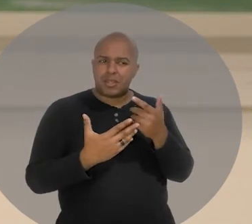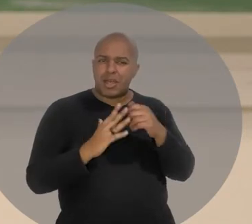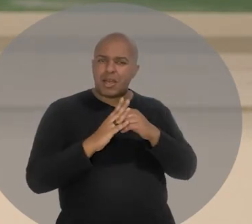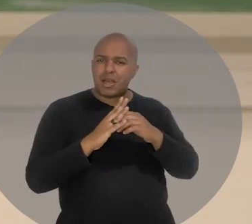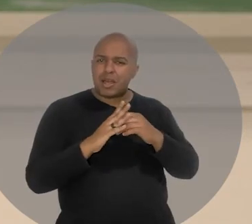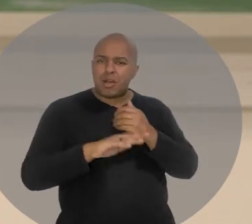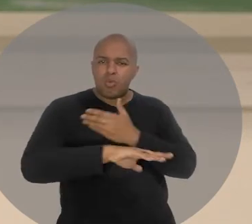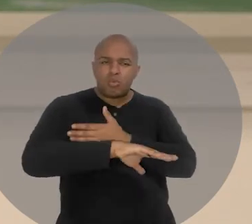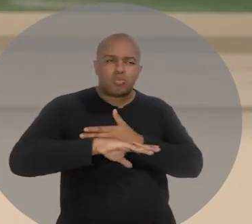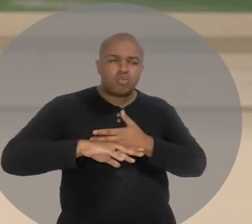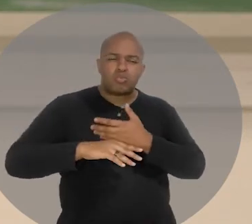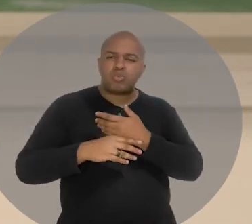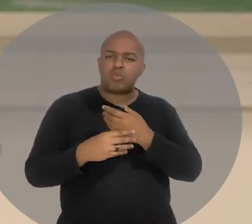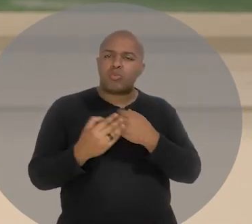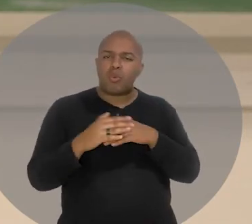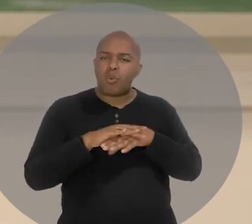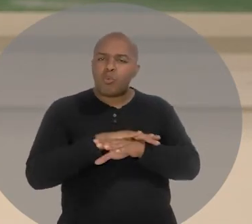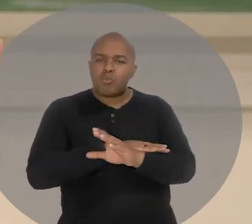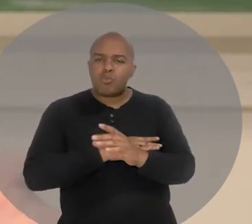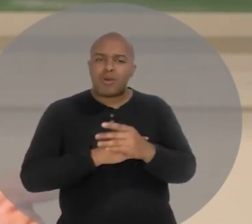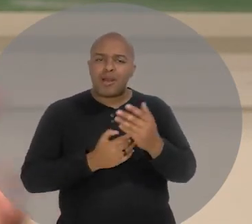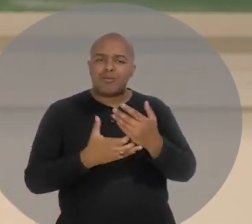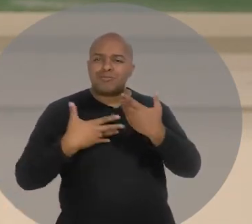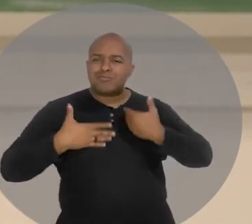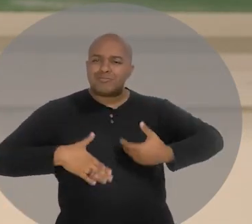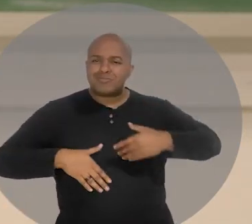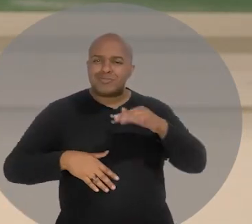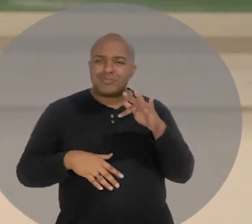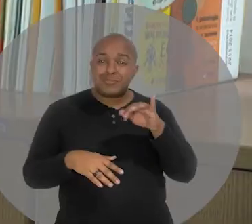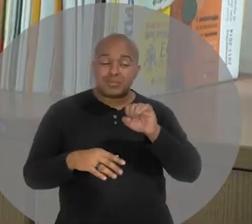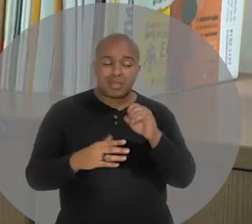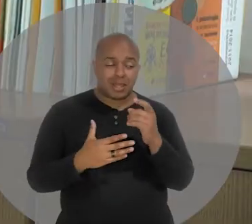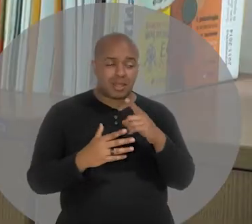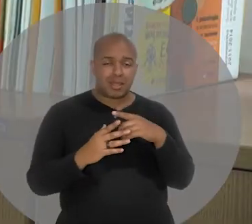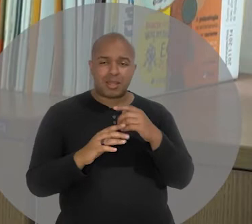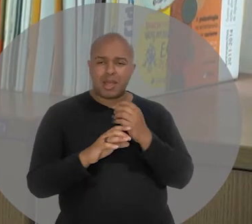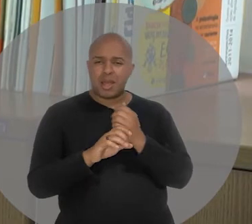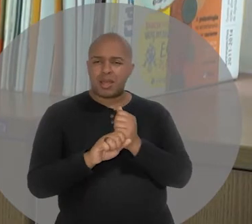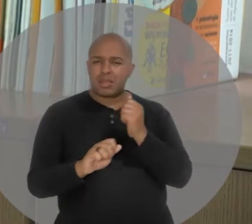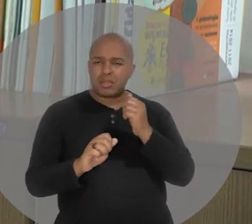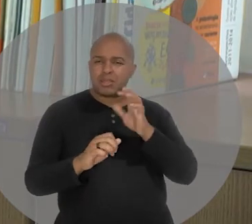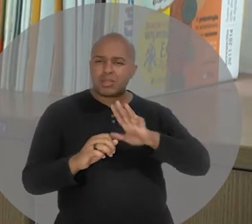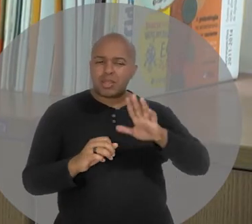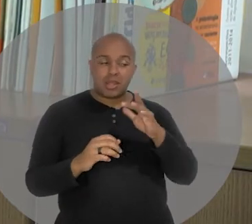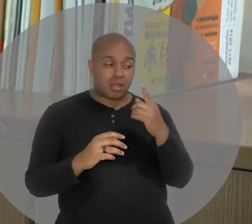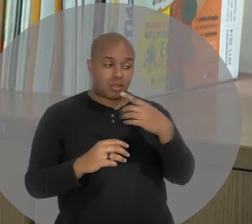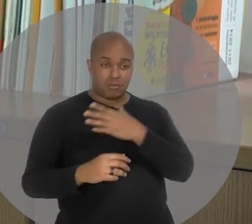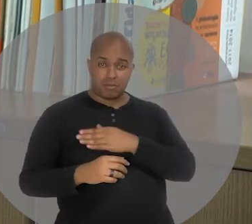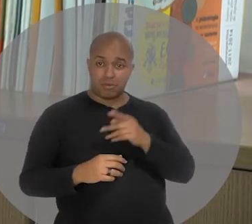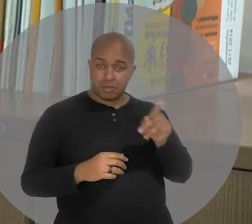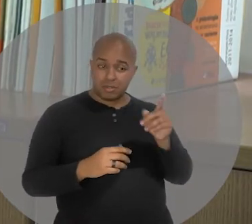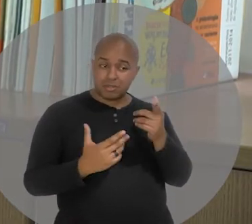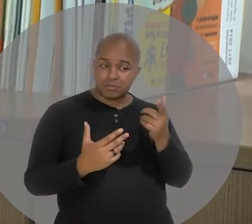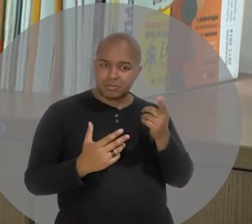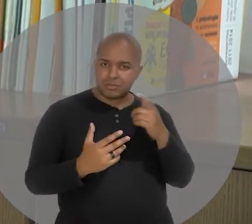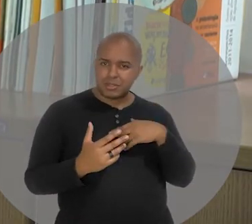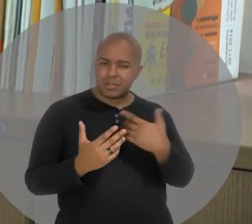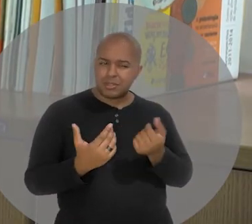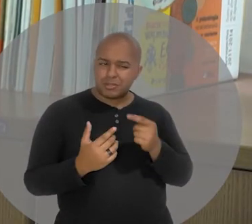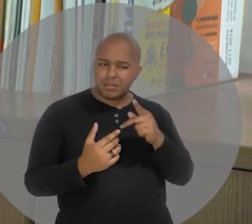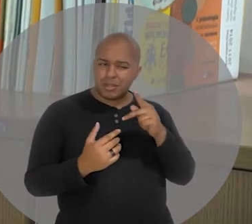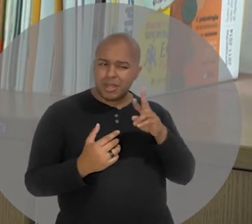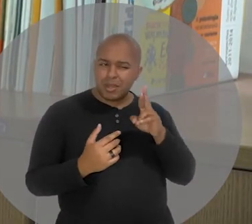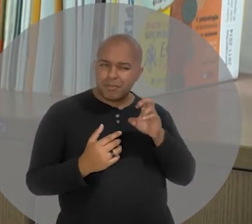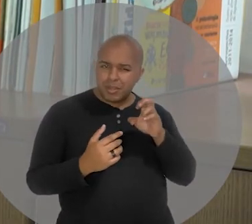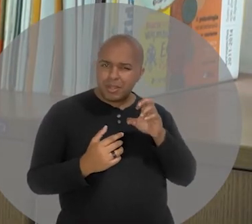atitudinais, né, barreiras que são físicas, né, arquitetônicas. Meu filho, quando ele estava na pré-escola,